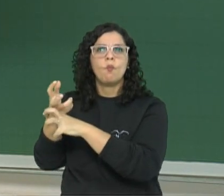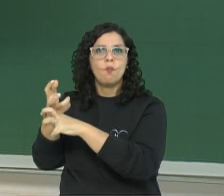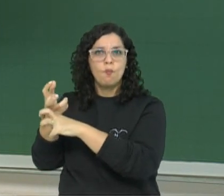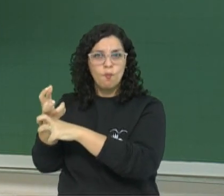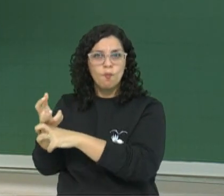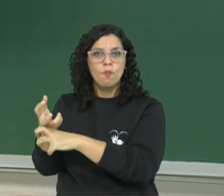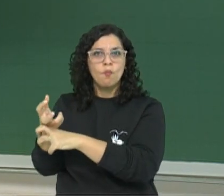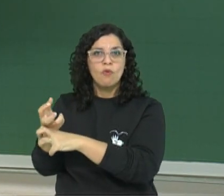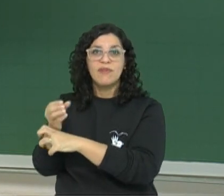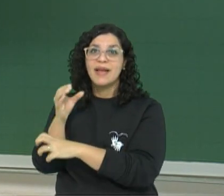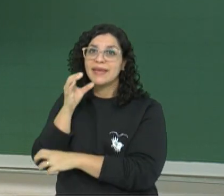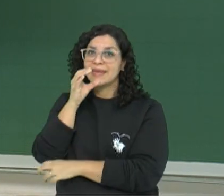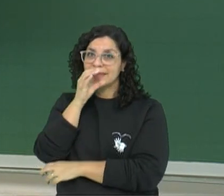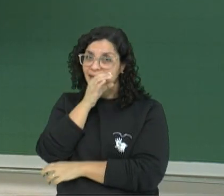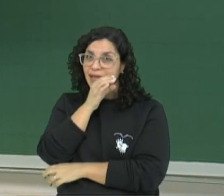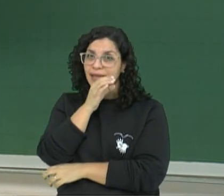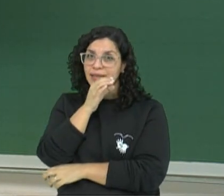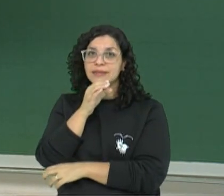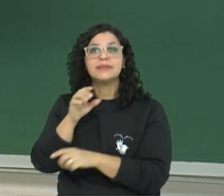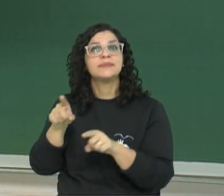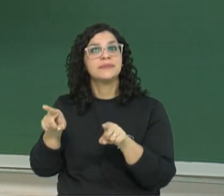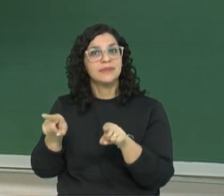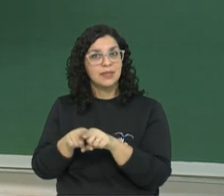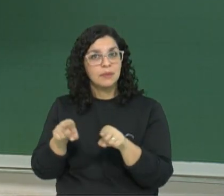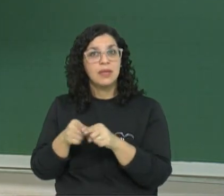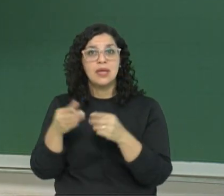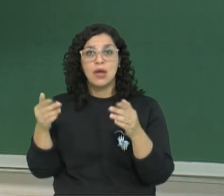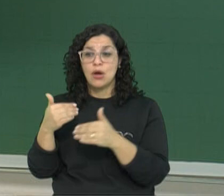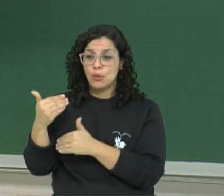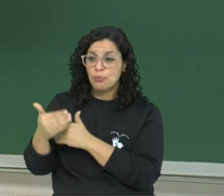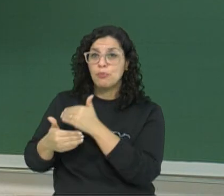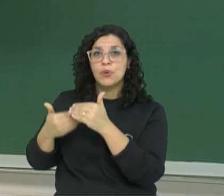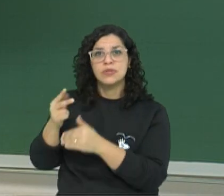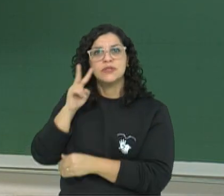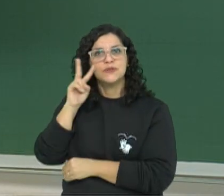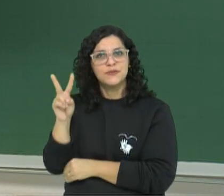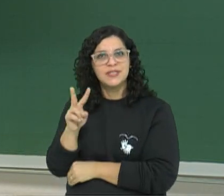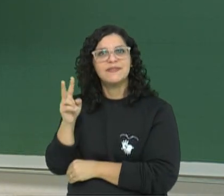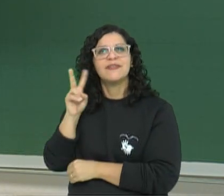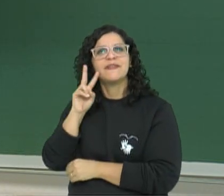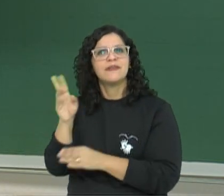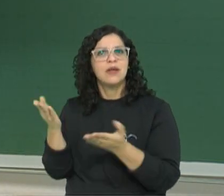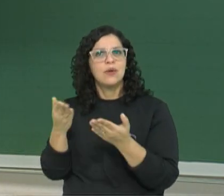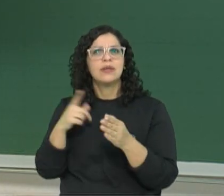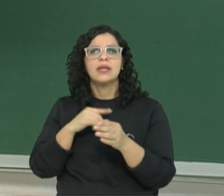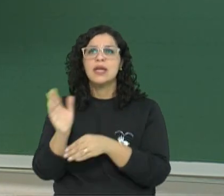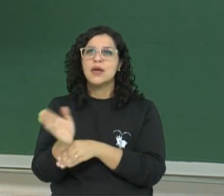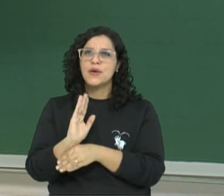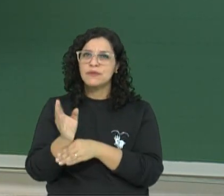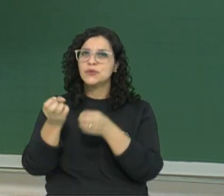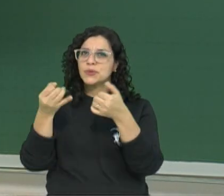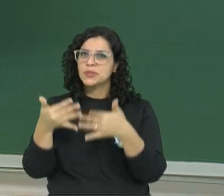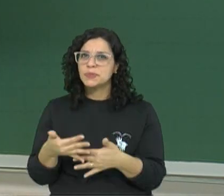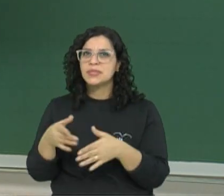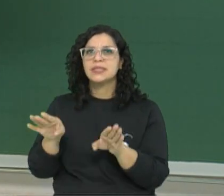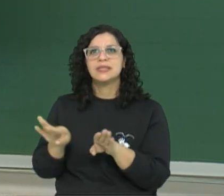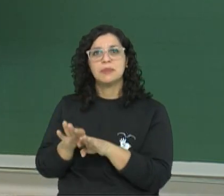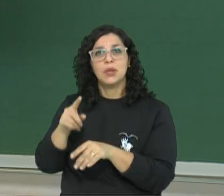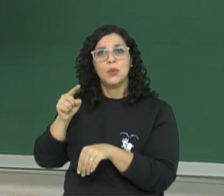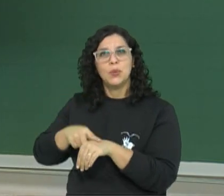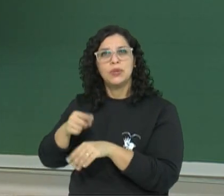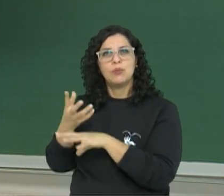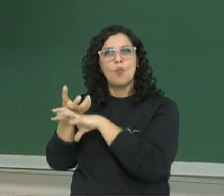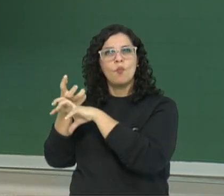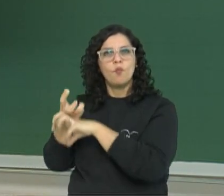de cura, ele esquenta, certo? Inclusive, nesse processo, você assistir, né, tem alguns vídeos que falam sobre a